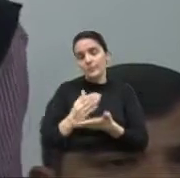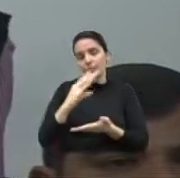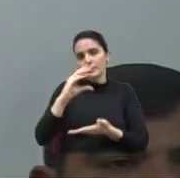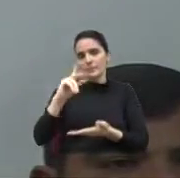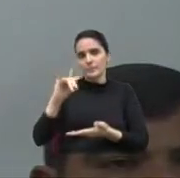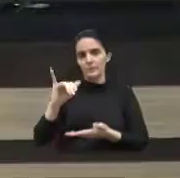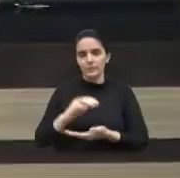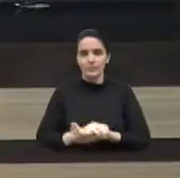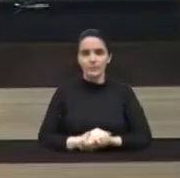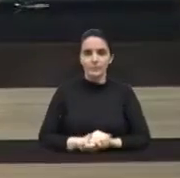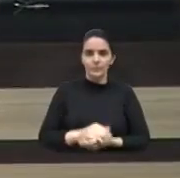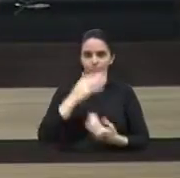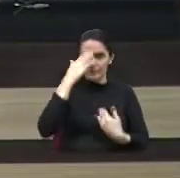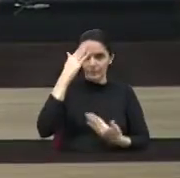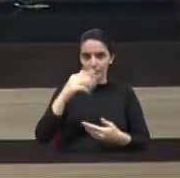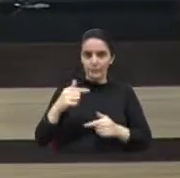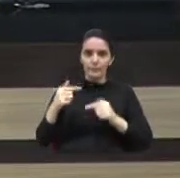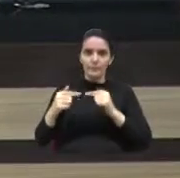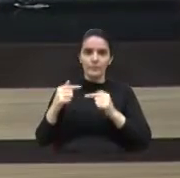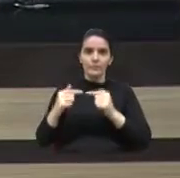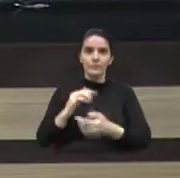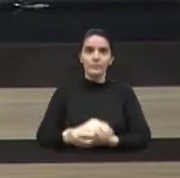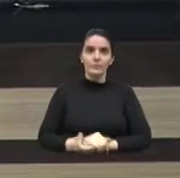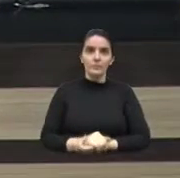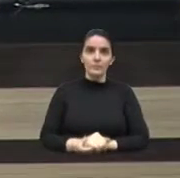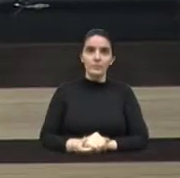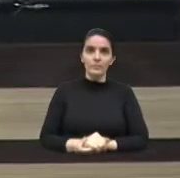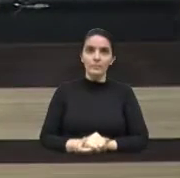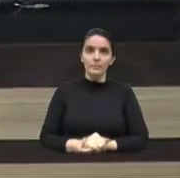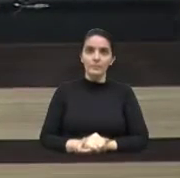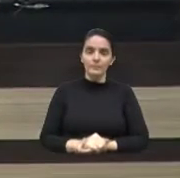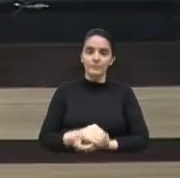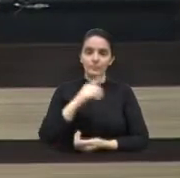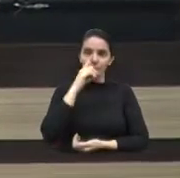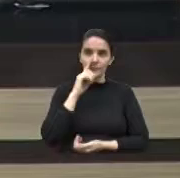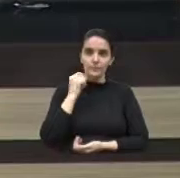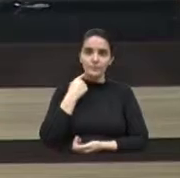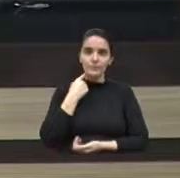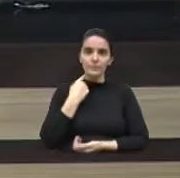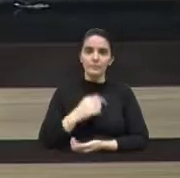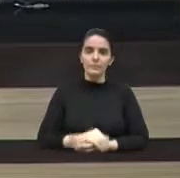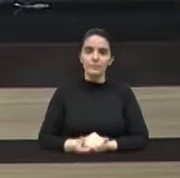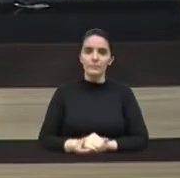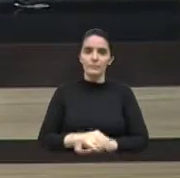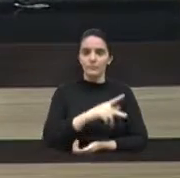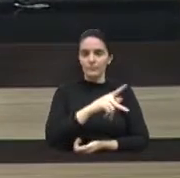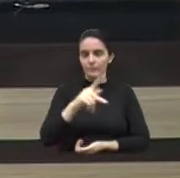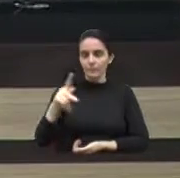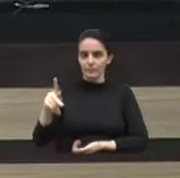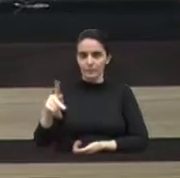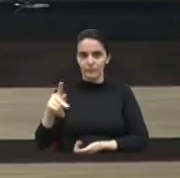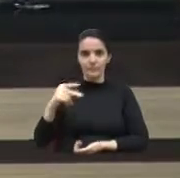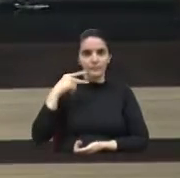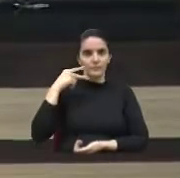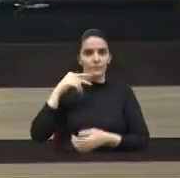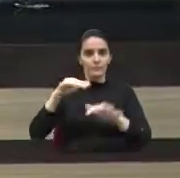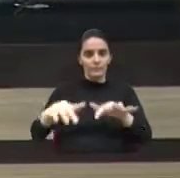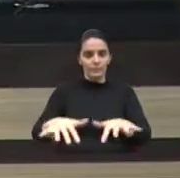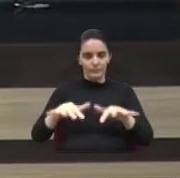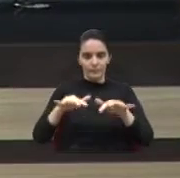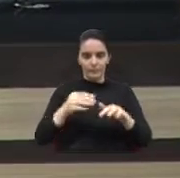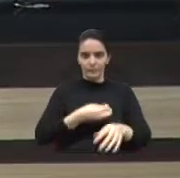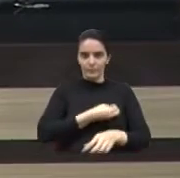obrigado. Continua a discussão. Eu quero discutir. A palavra é Newton Santos. Senhor presidente, público